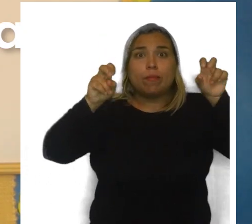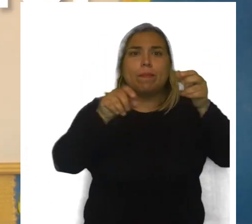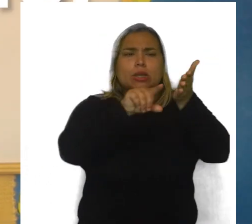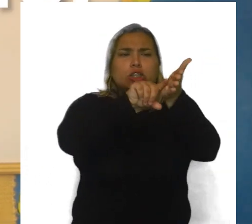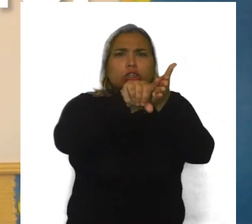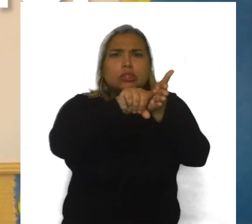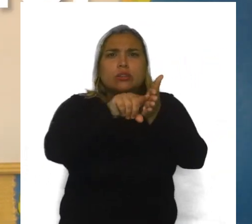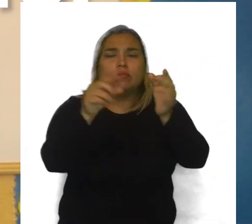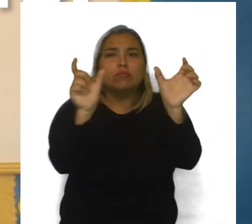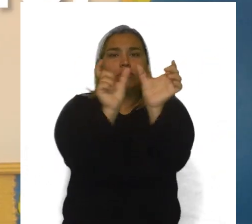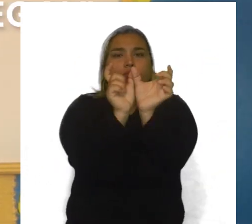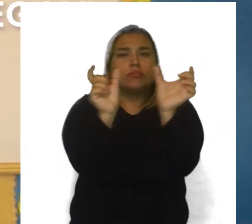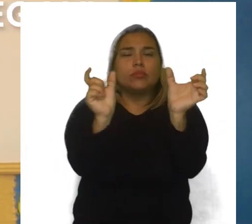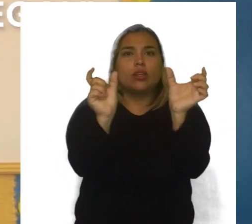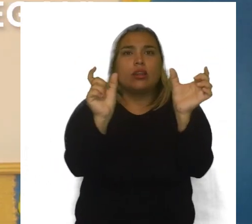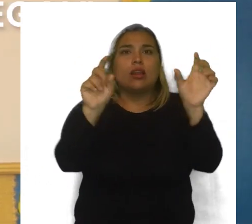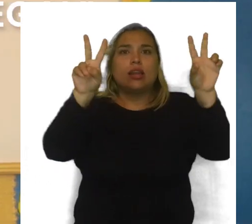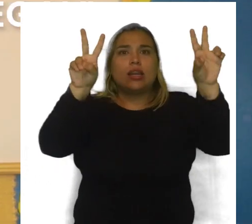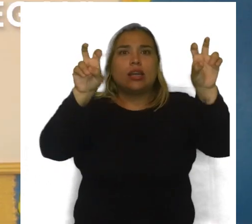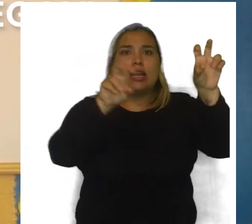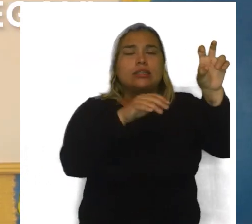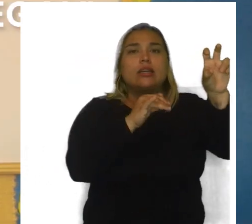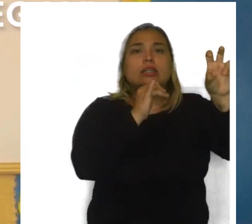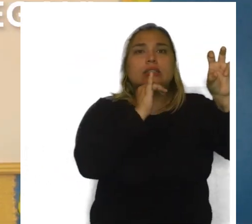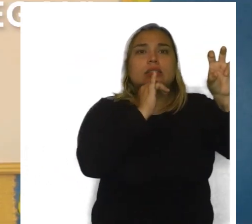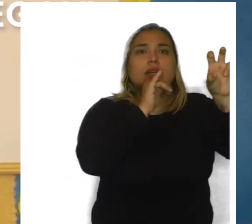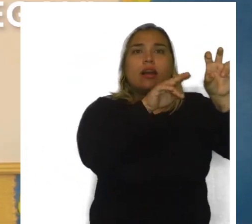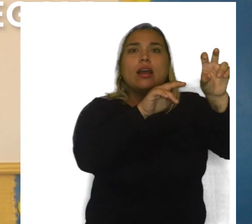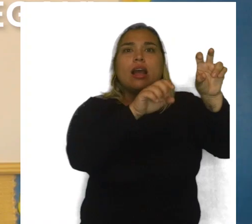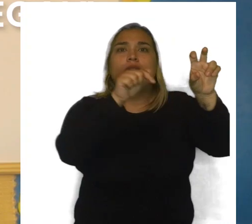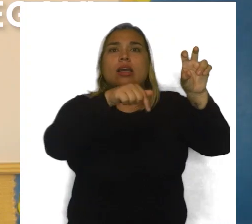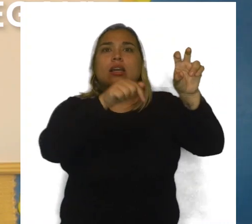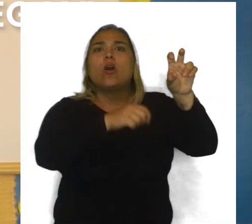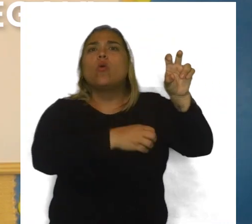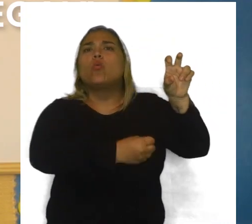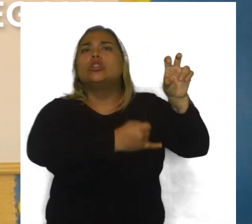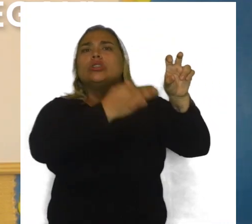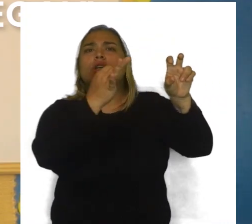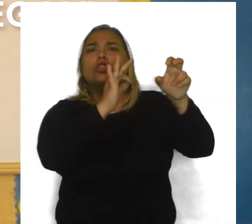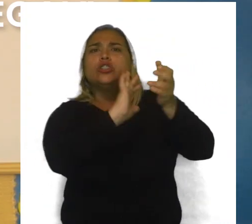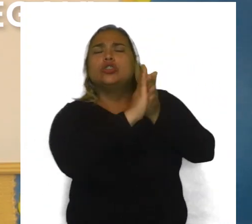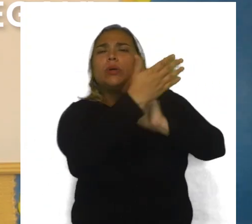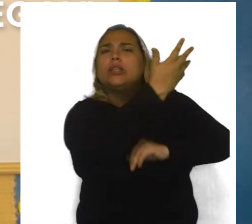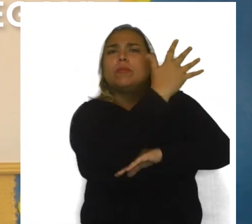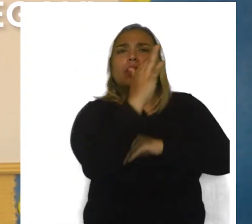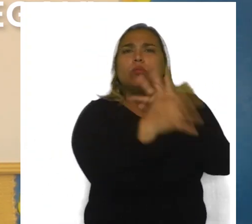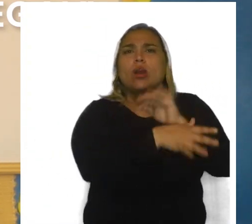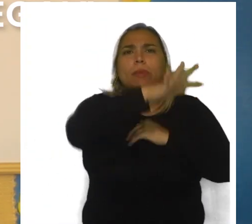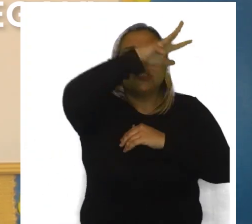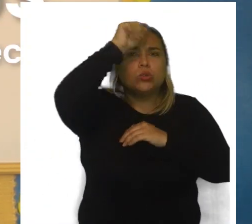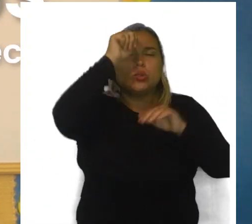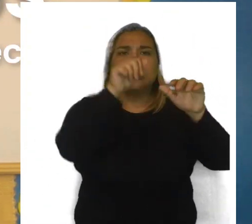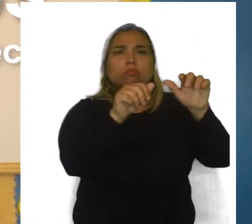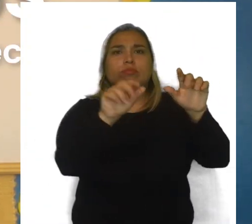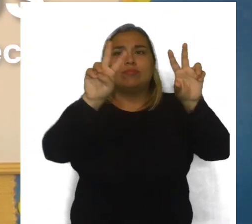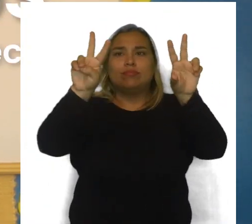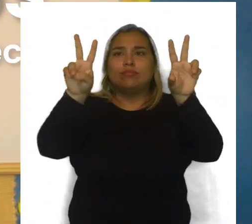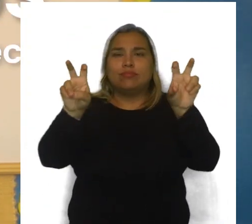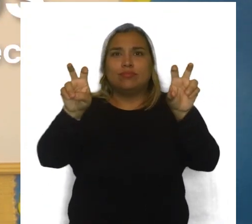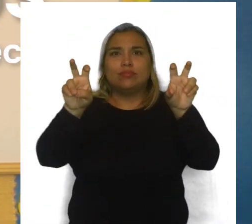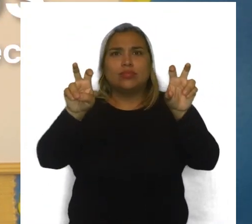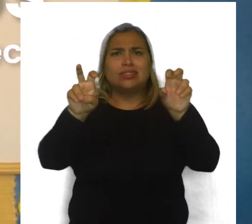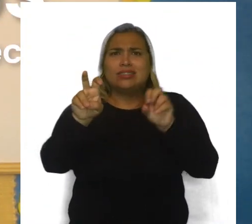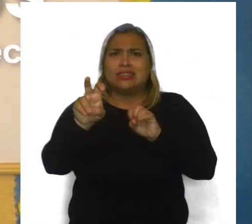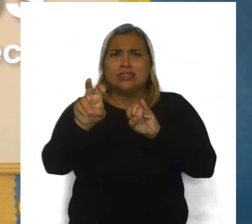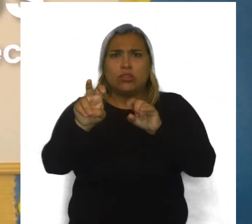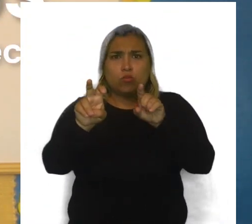busca. Exemplo, abre aspas, taxa de desmatamento na Amazônia legal, fecha aspas. Se você quiser dizer